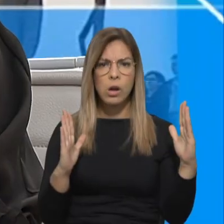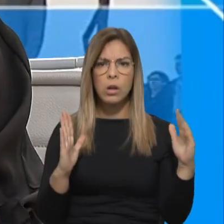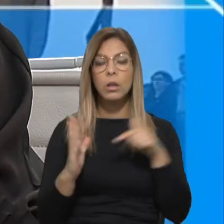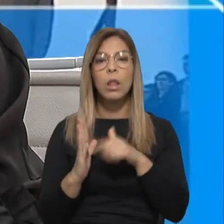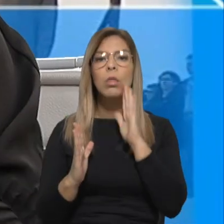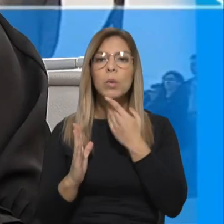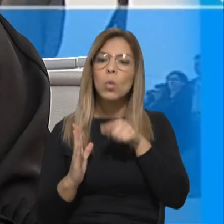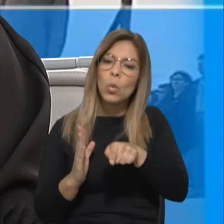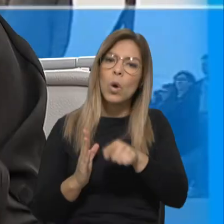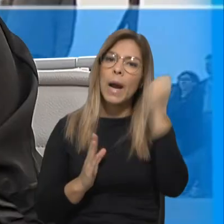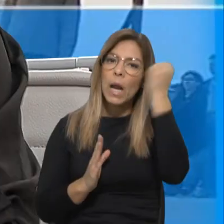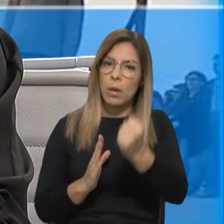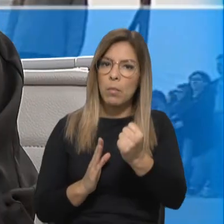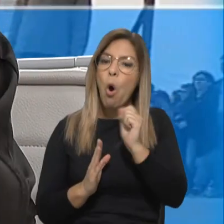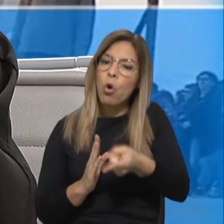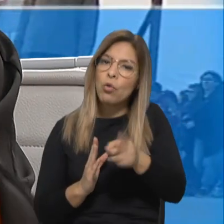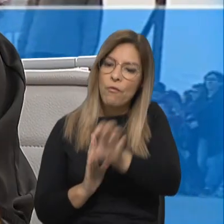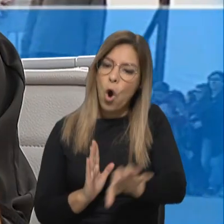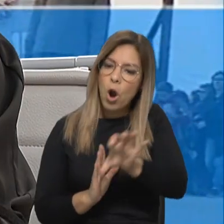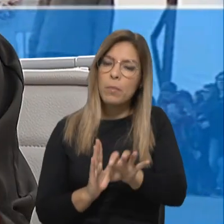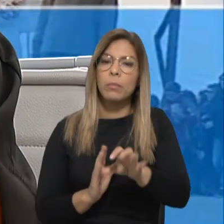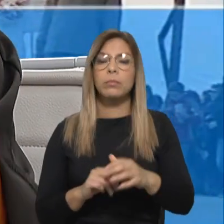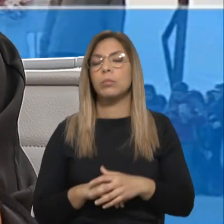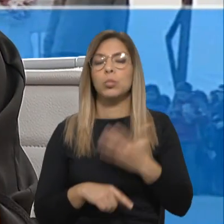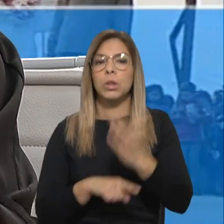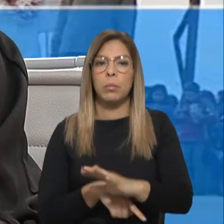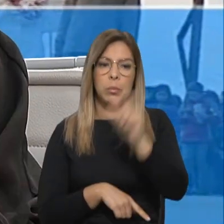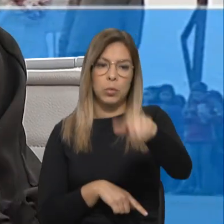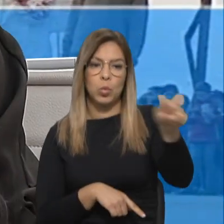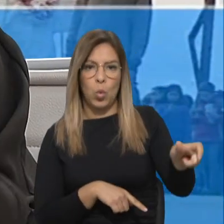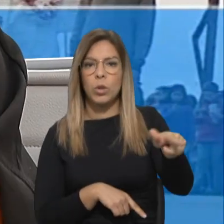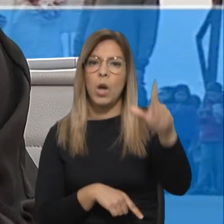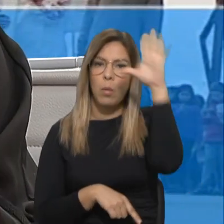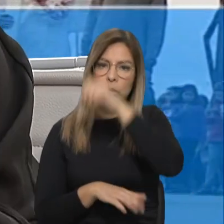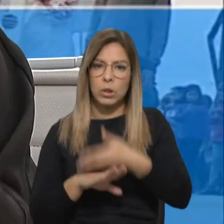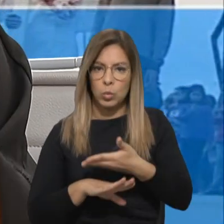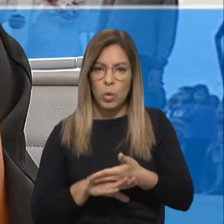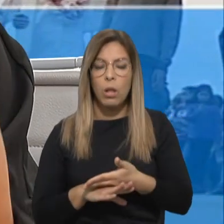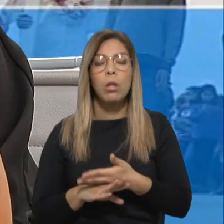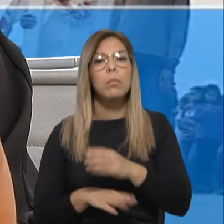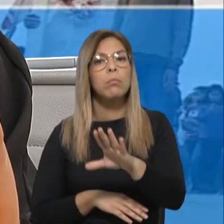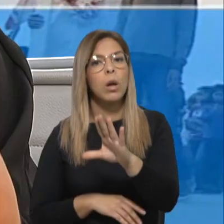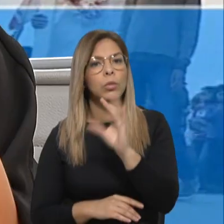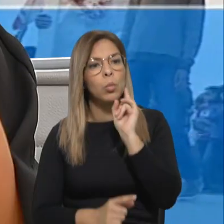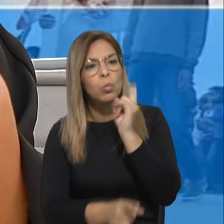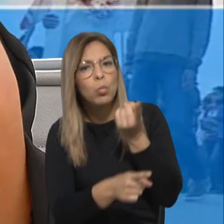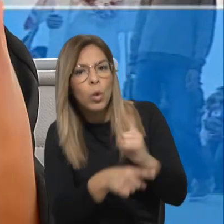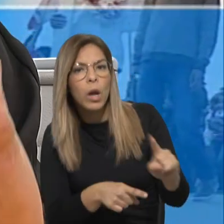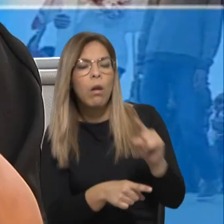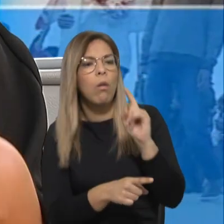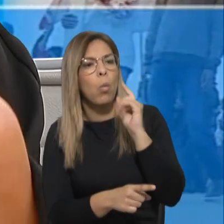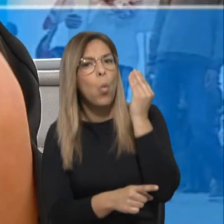concreto. Portanto, quando nós dizemos 2 pessoas foram abusadas sexualmente, mas temos que perceber a natureza daquele abuso,